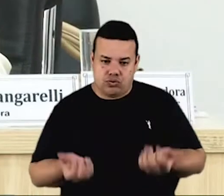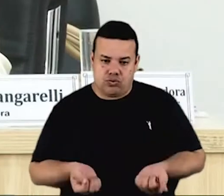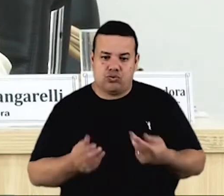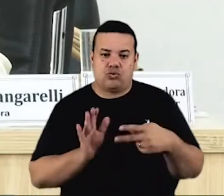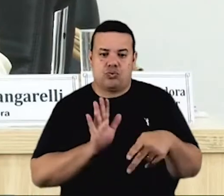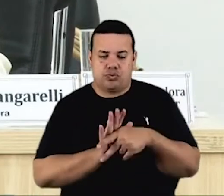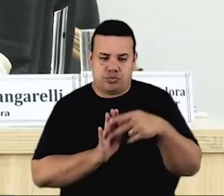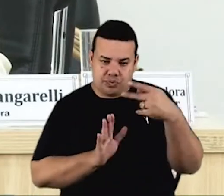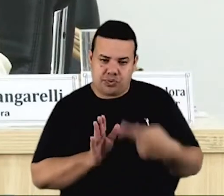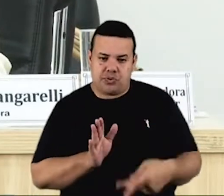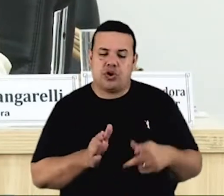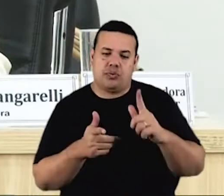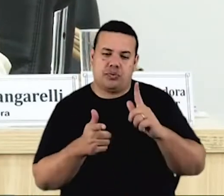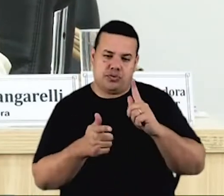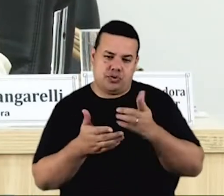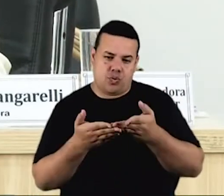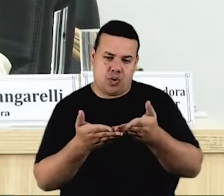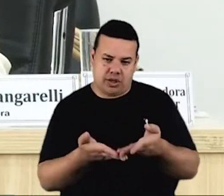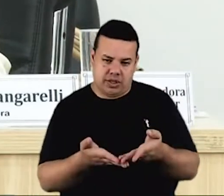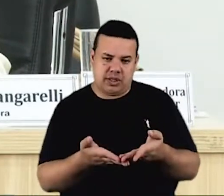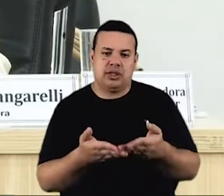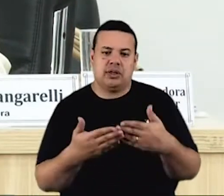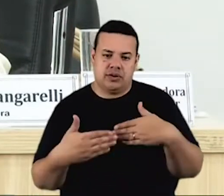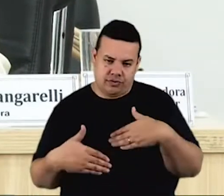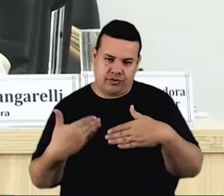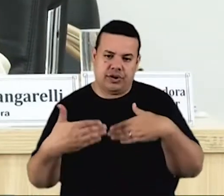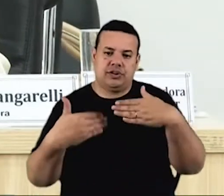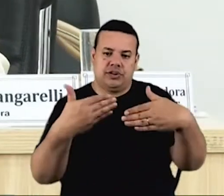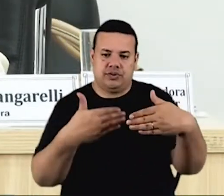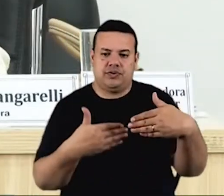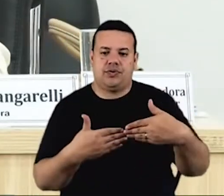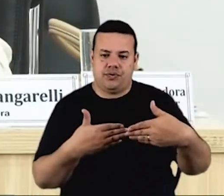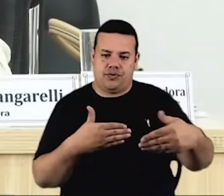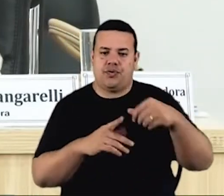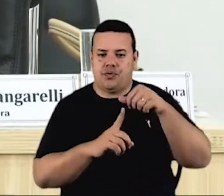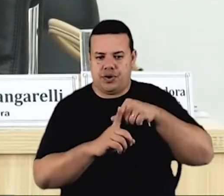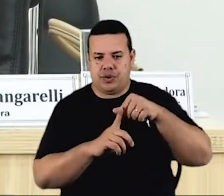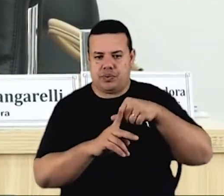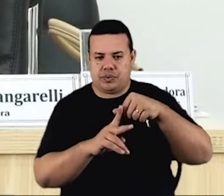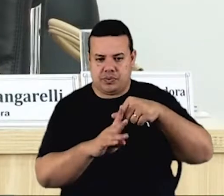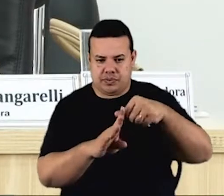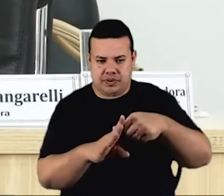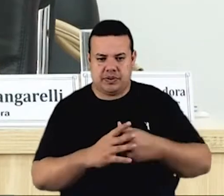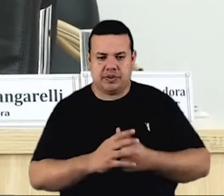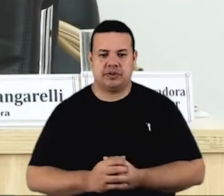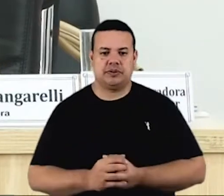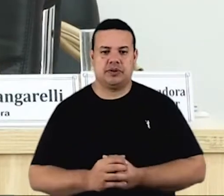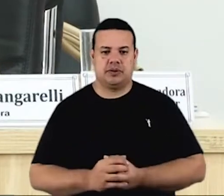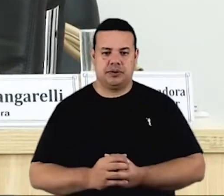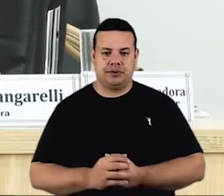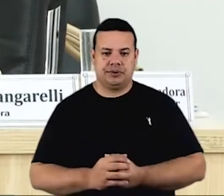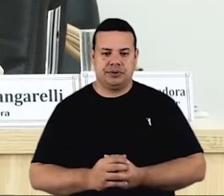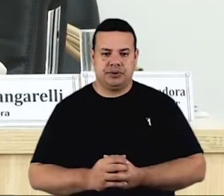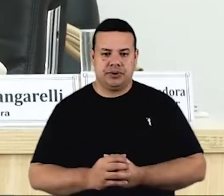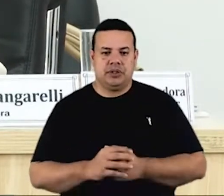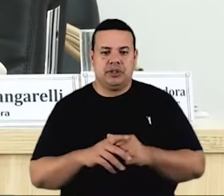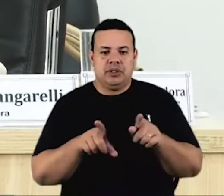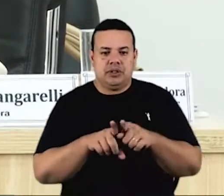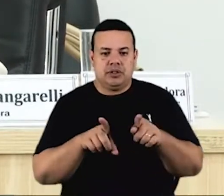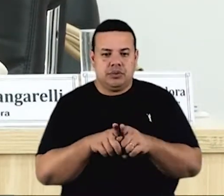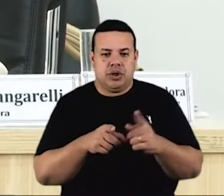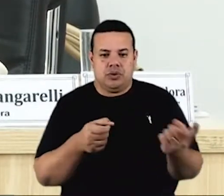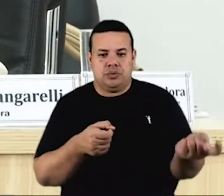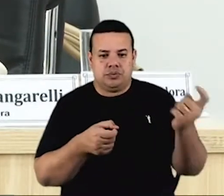vai desenvolver nos próximos meses. Falo também o retorno da